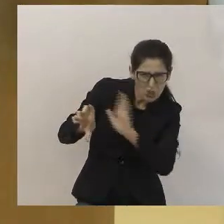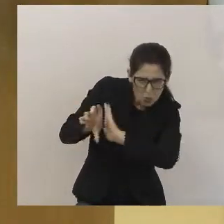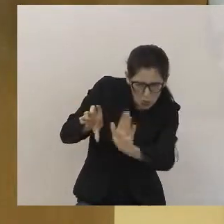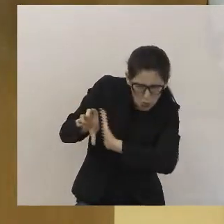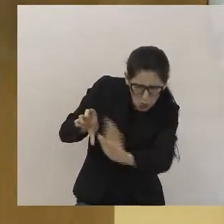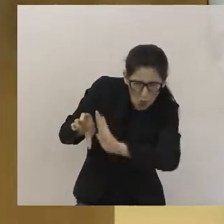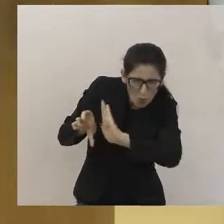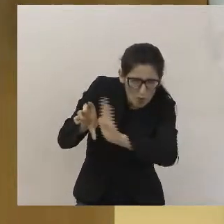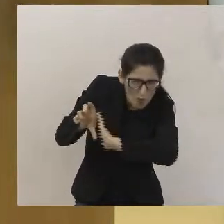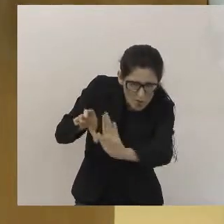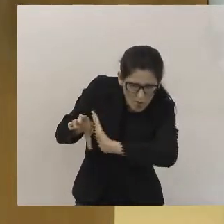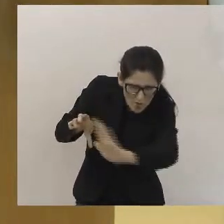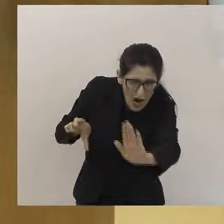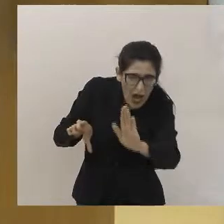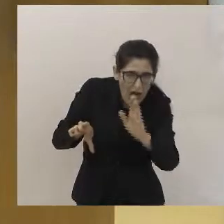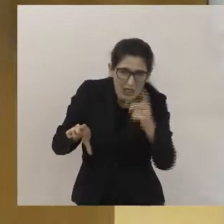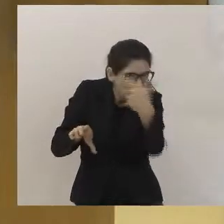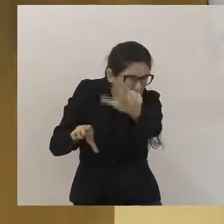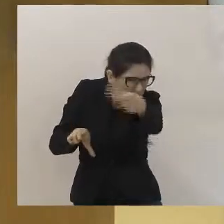brincando de governo